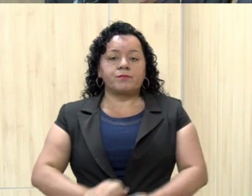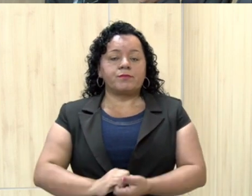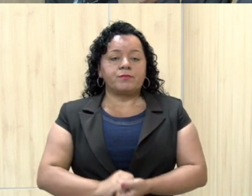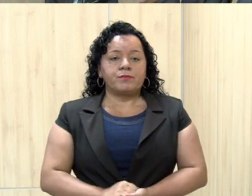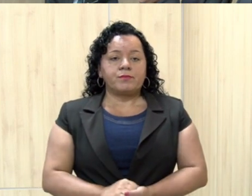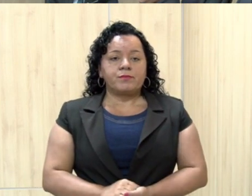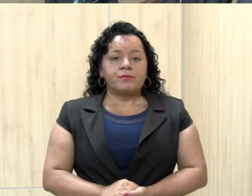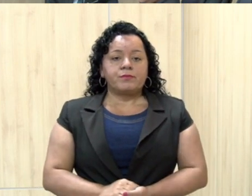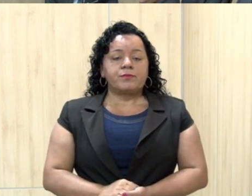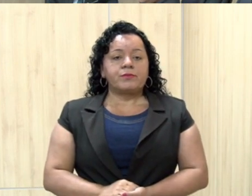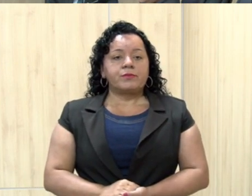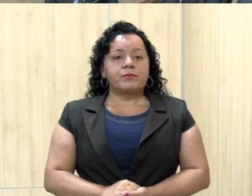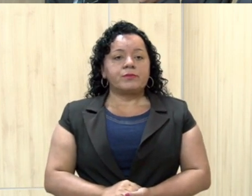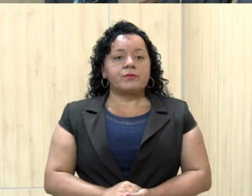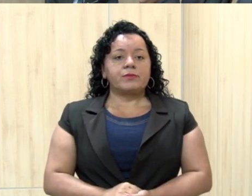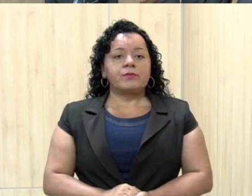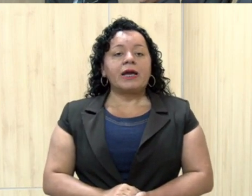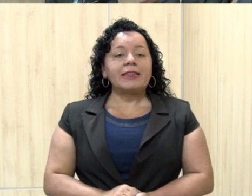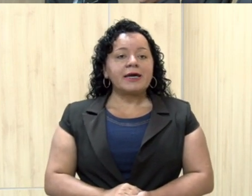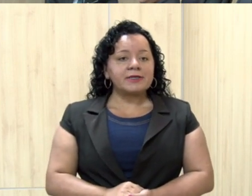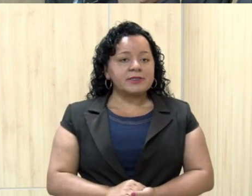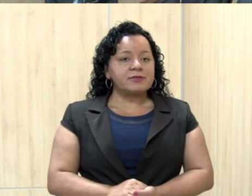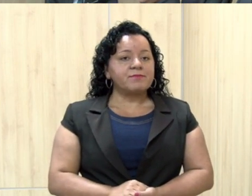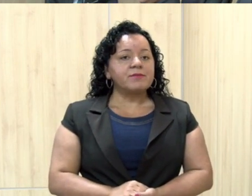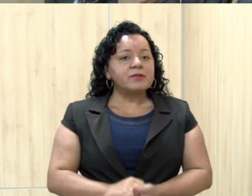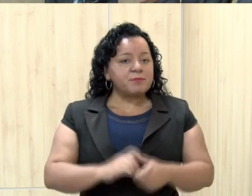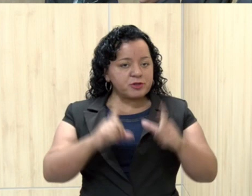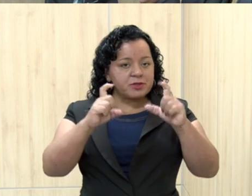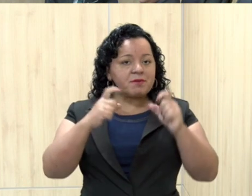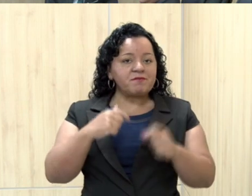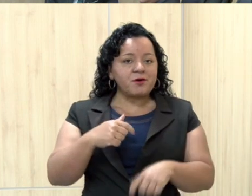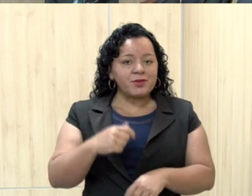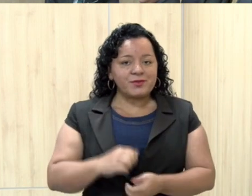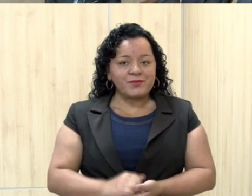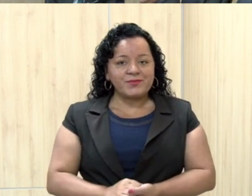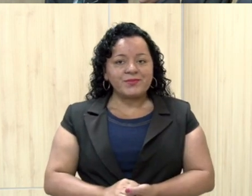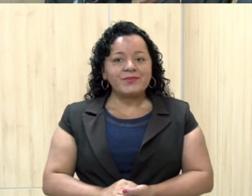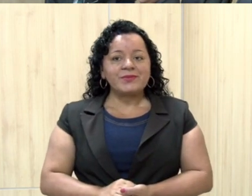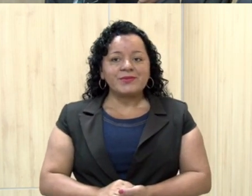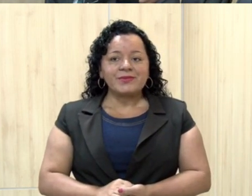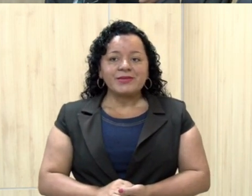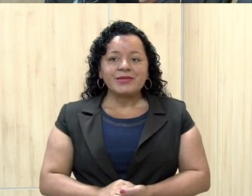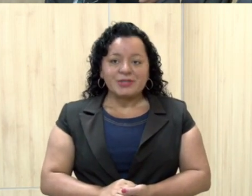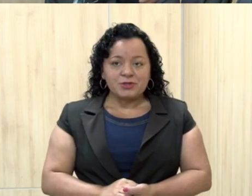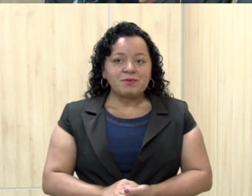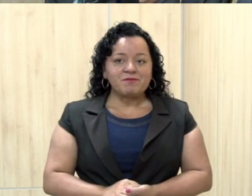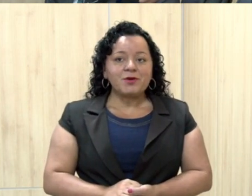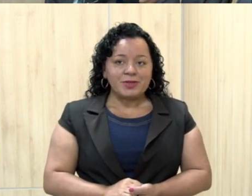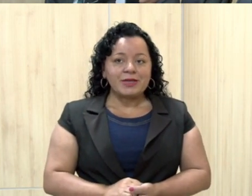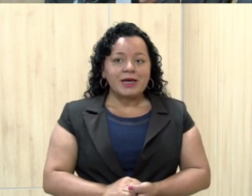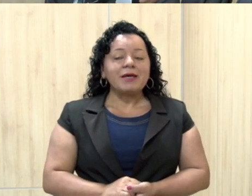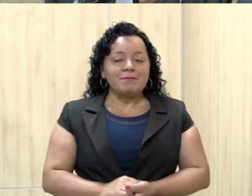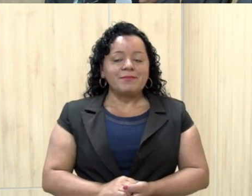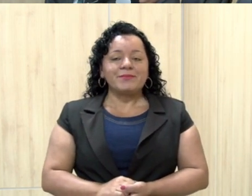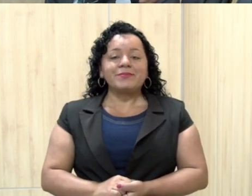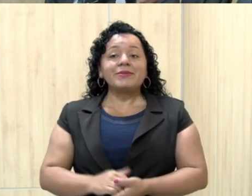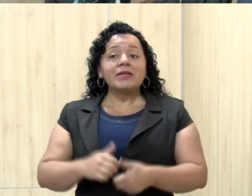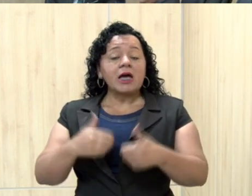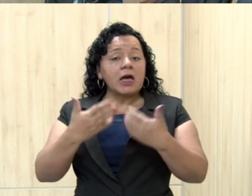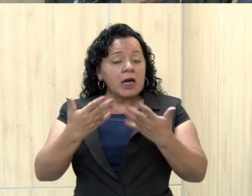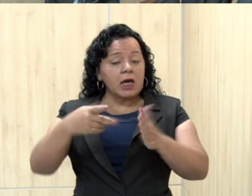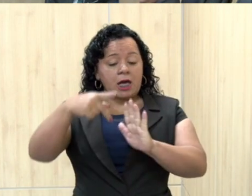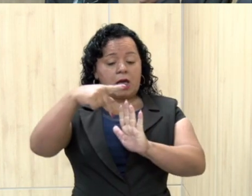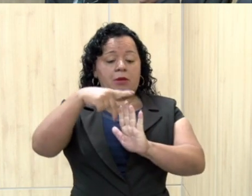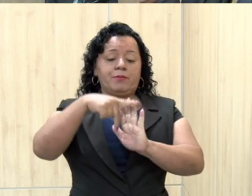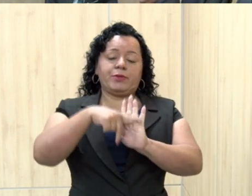senhora Presidente eu já tinha inclusive tratado desse projeto com deputado Luizinho Porque neste